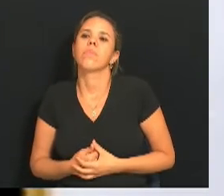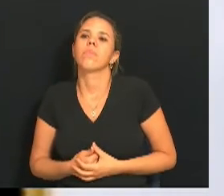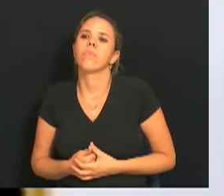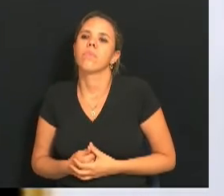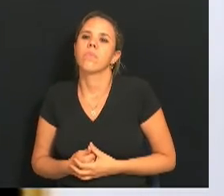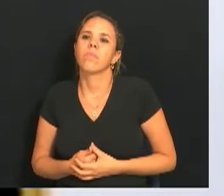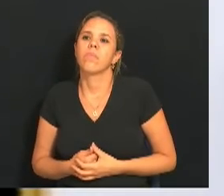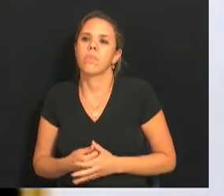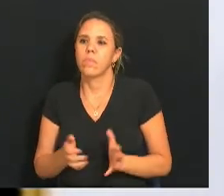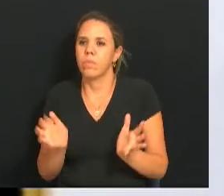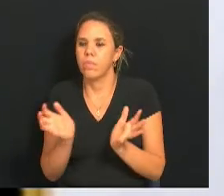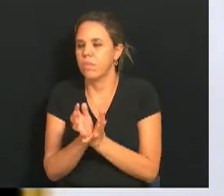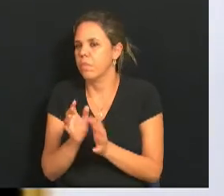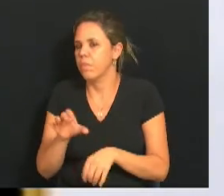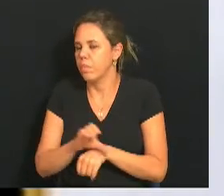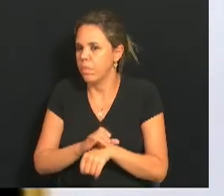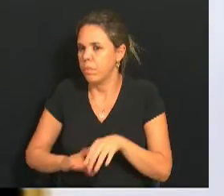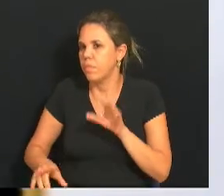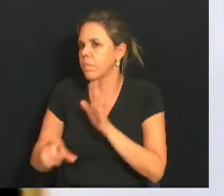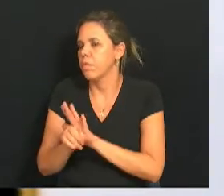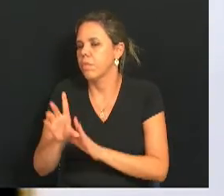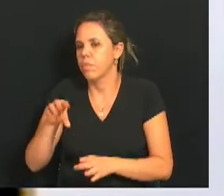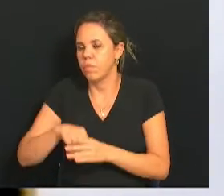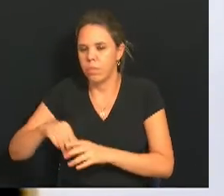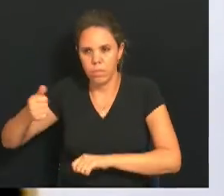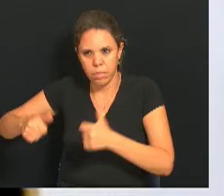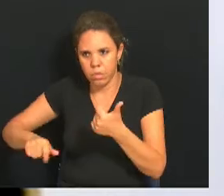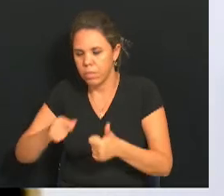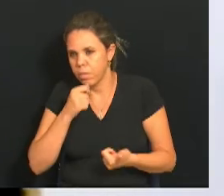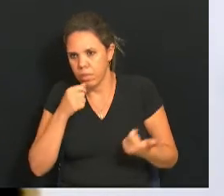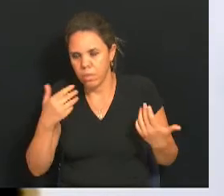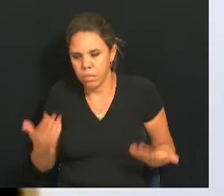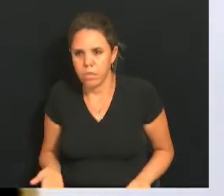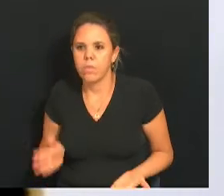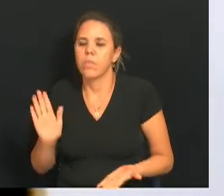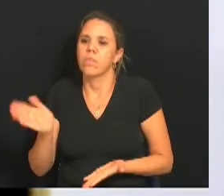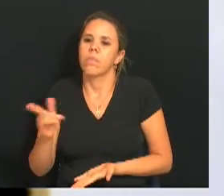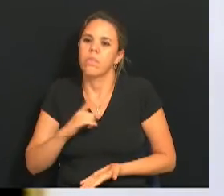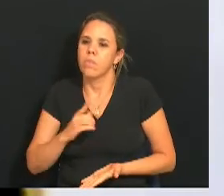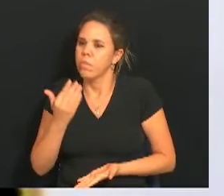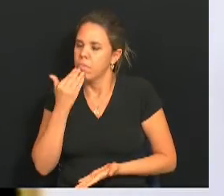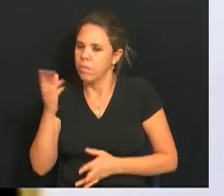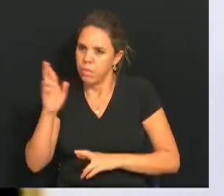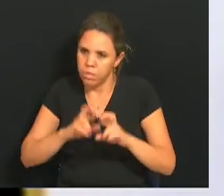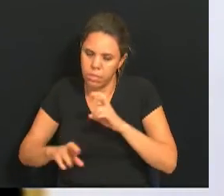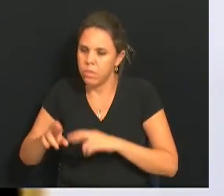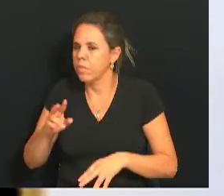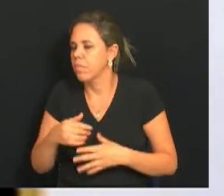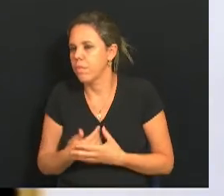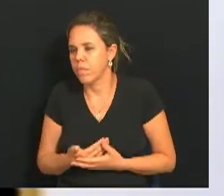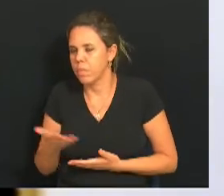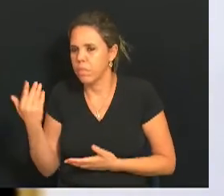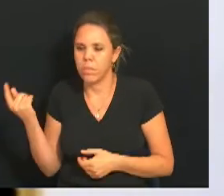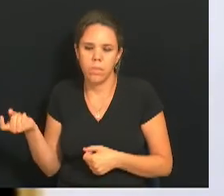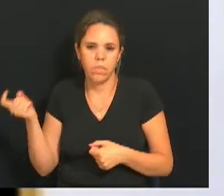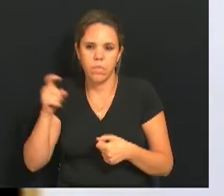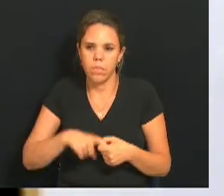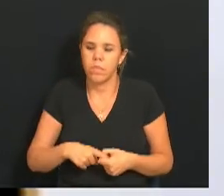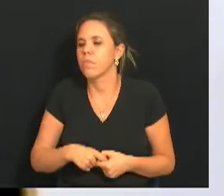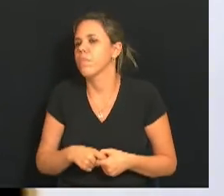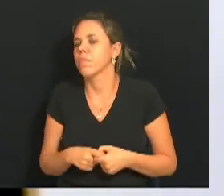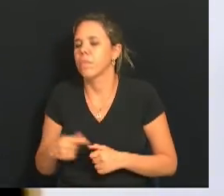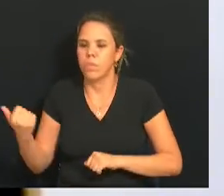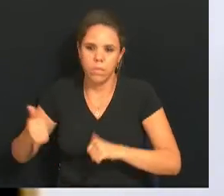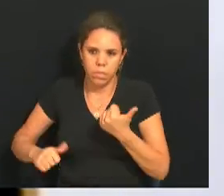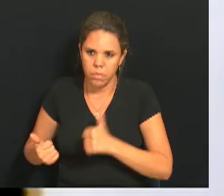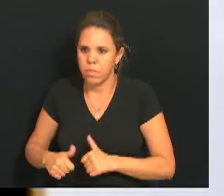na Comissão de Constituição e Legalidade, ela já havia pedido vistas, quando retornou a tramitação,